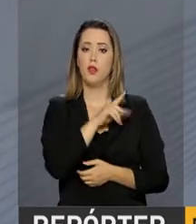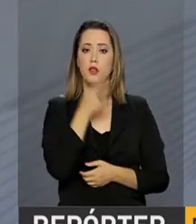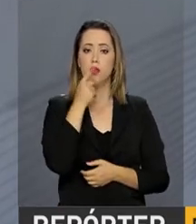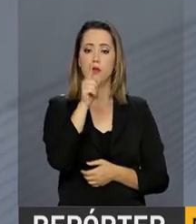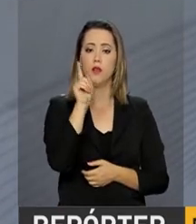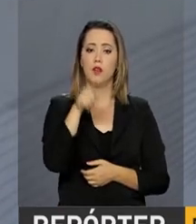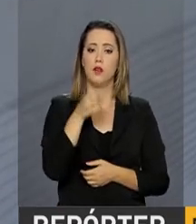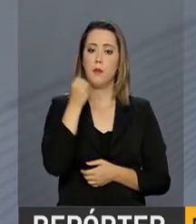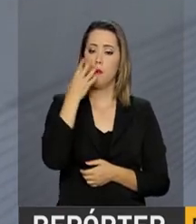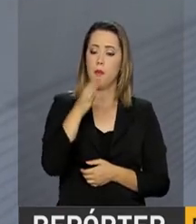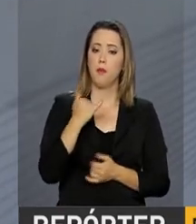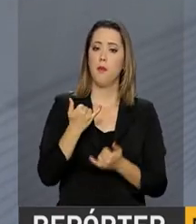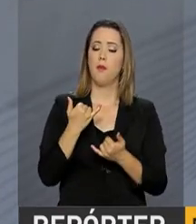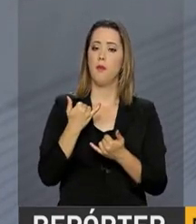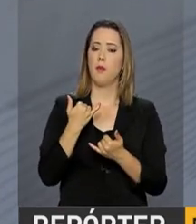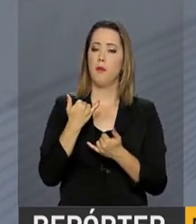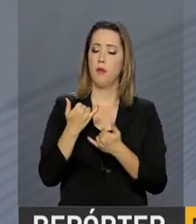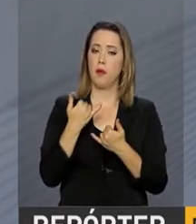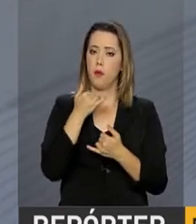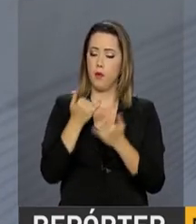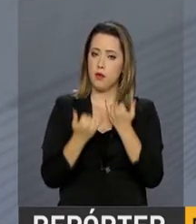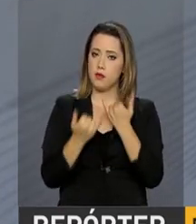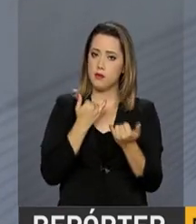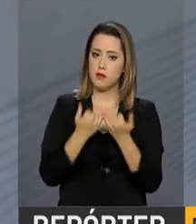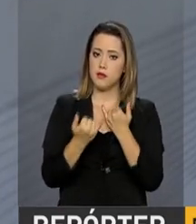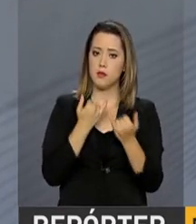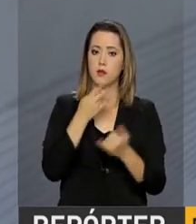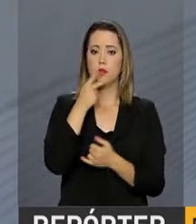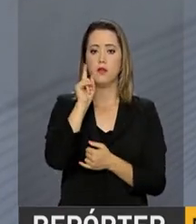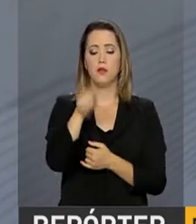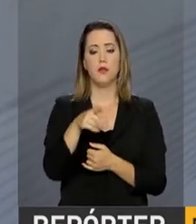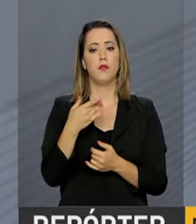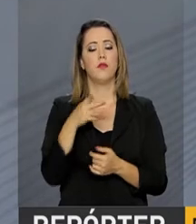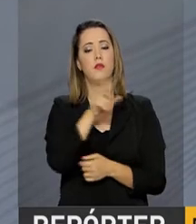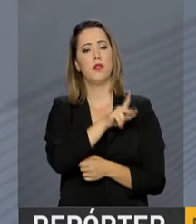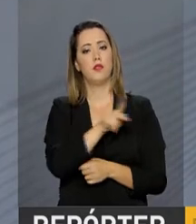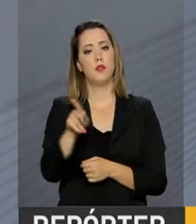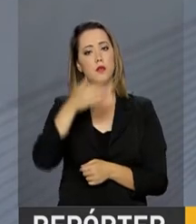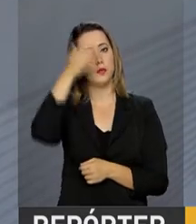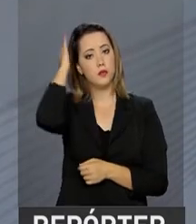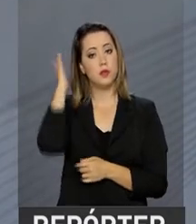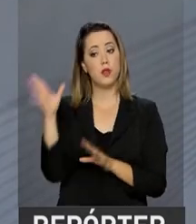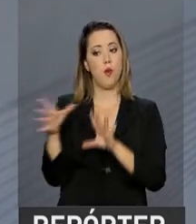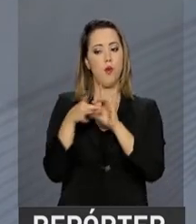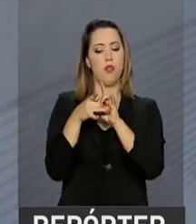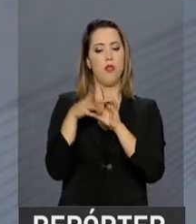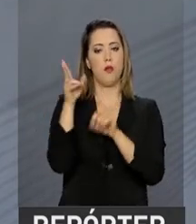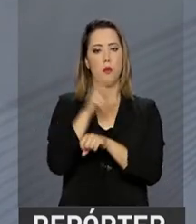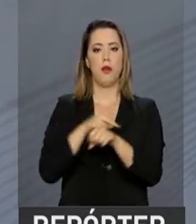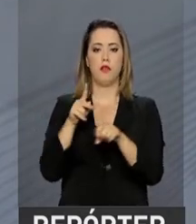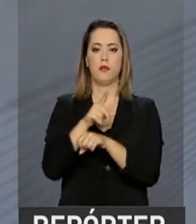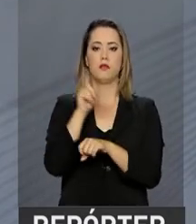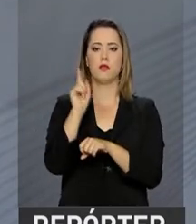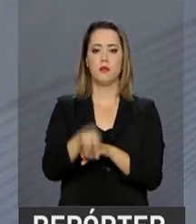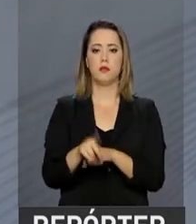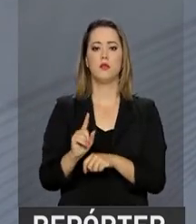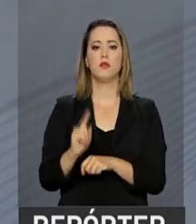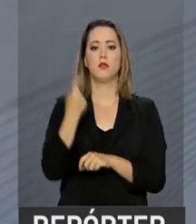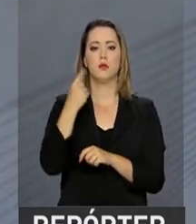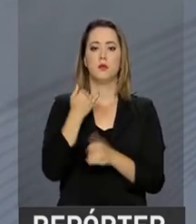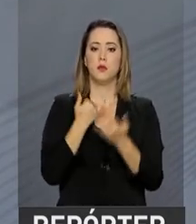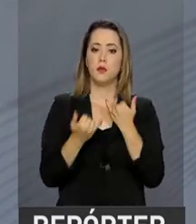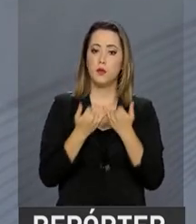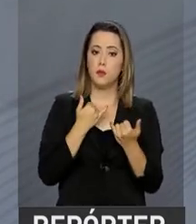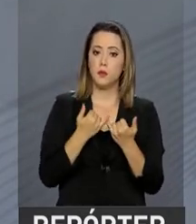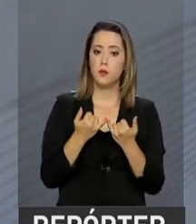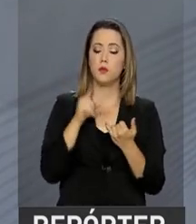daquilo que tem pregado o presidente michel temer a necessidade da conciliação nacional esse é um exemplo o